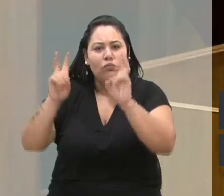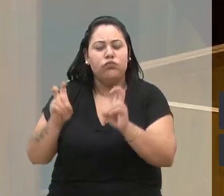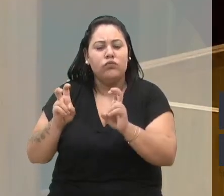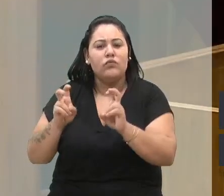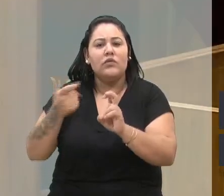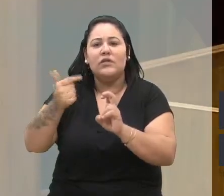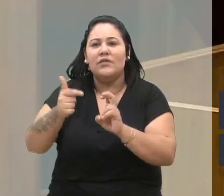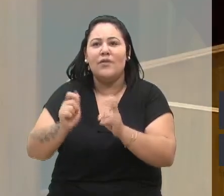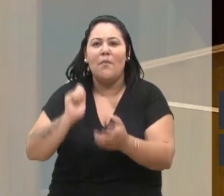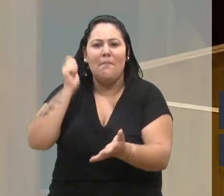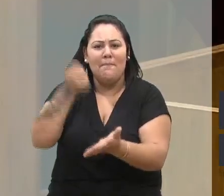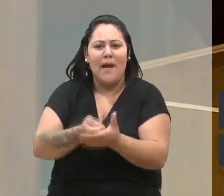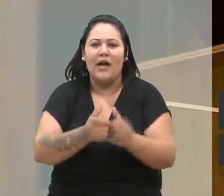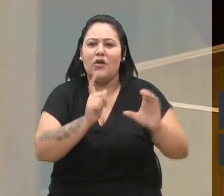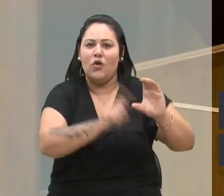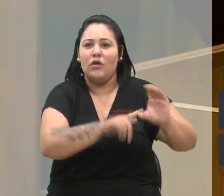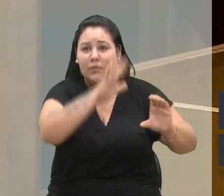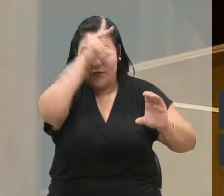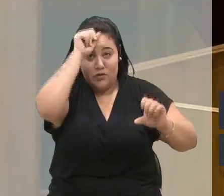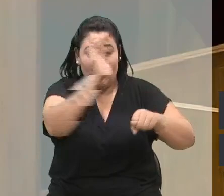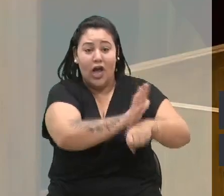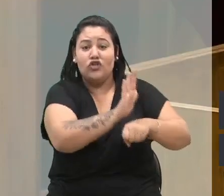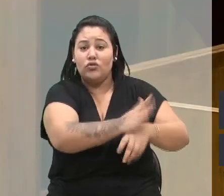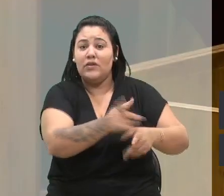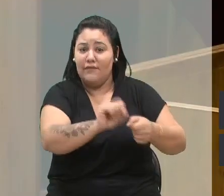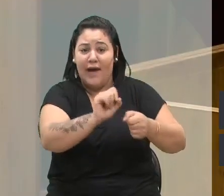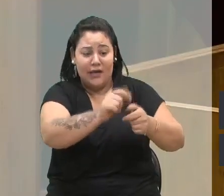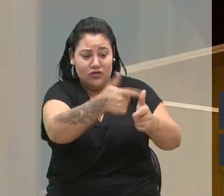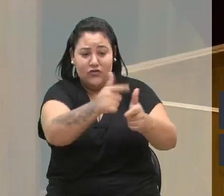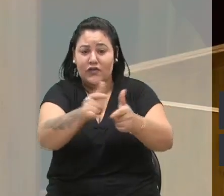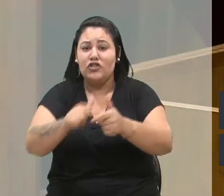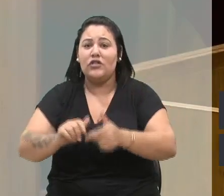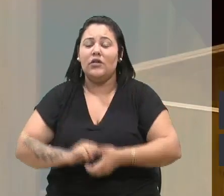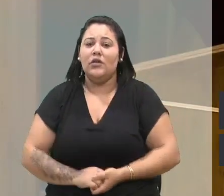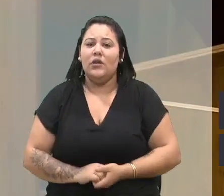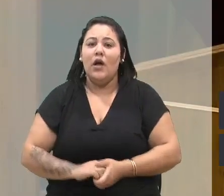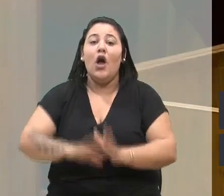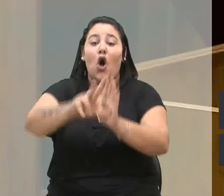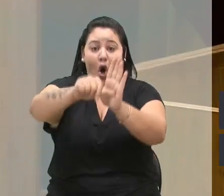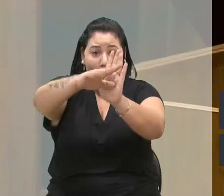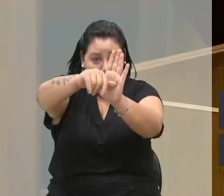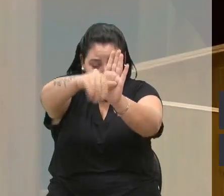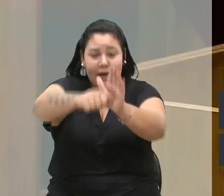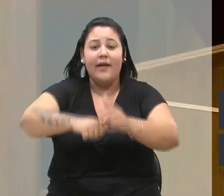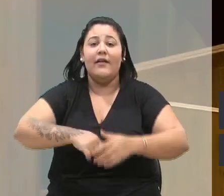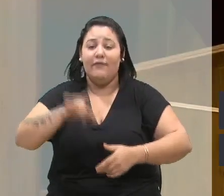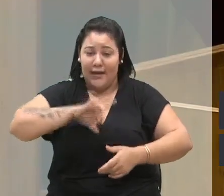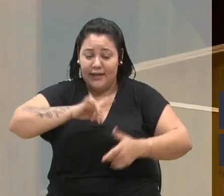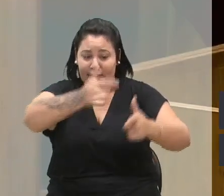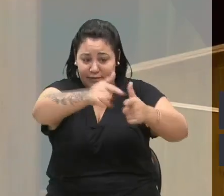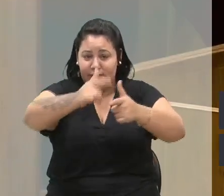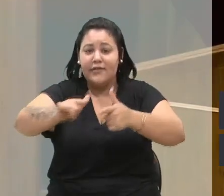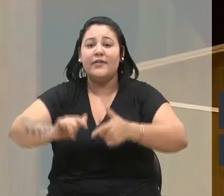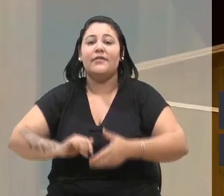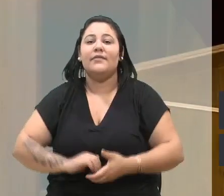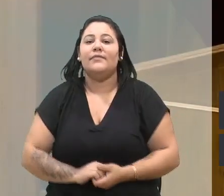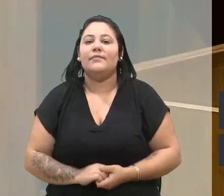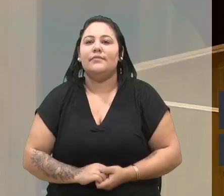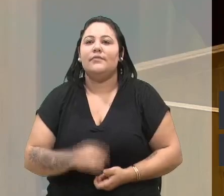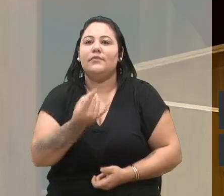Não paguem suas contas que a prefeitura vai fazer um refis para vocês. Roubem, que vai ter um refis. E por